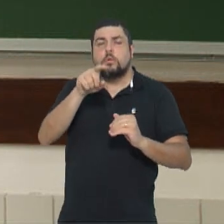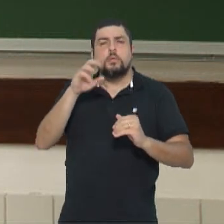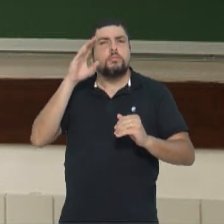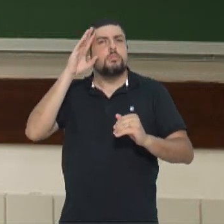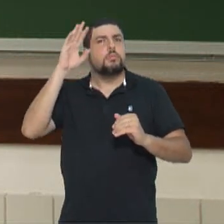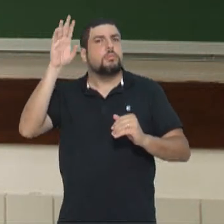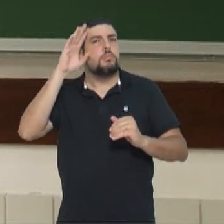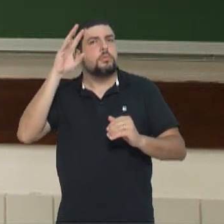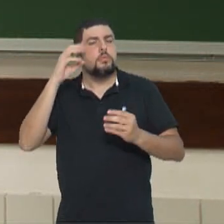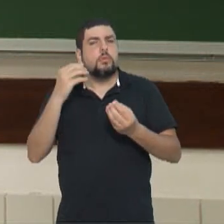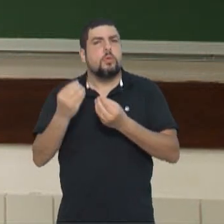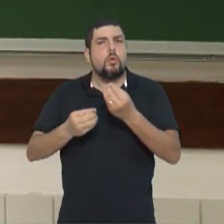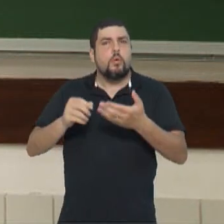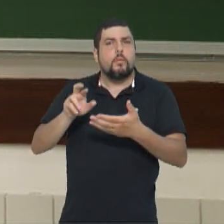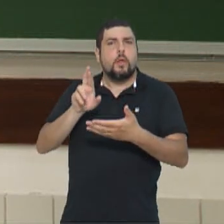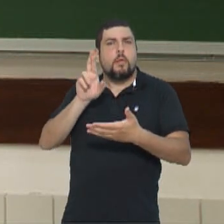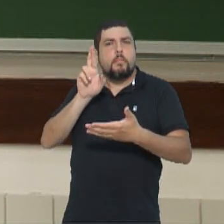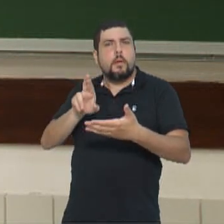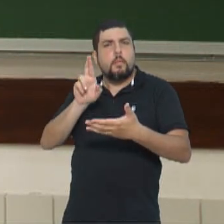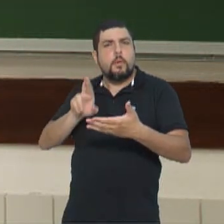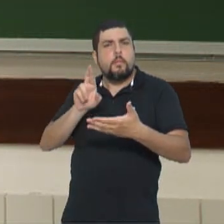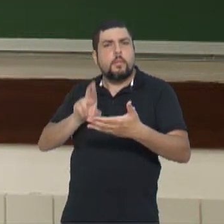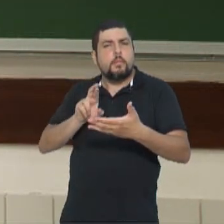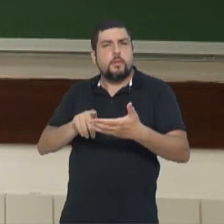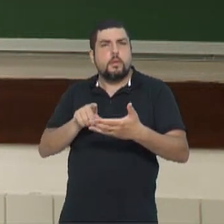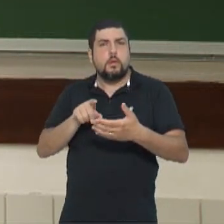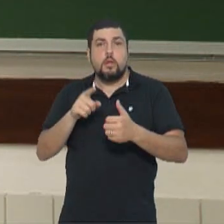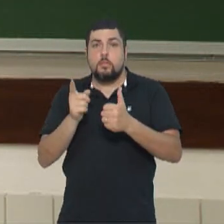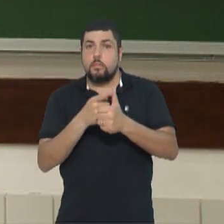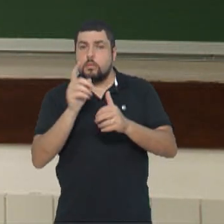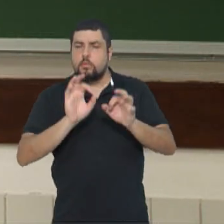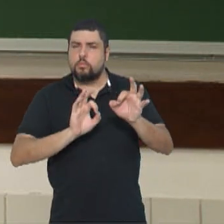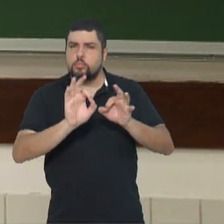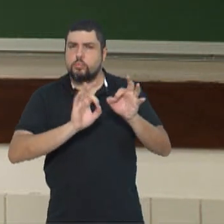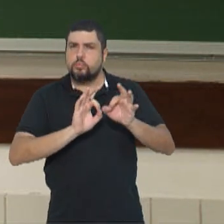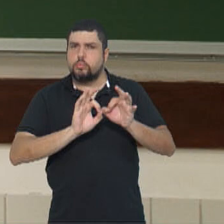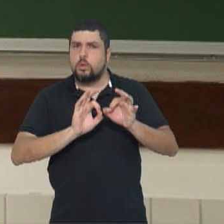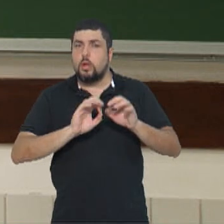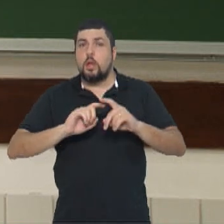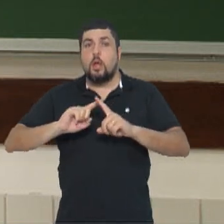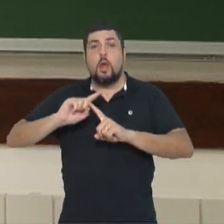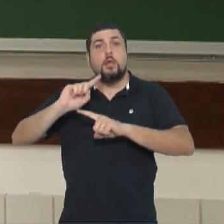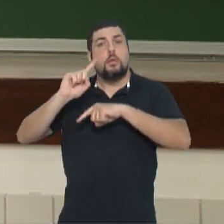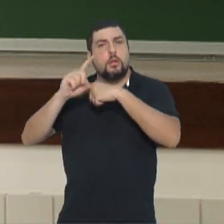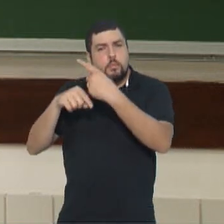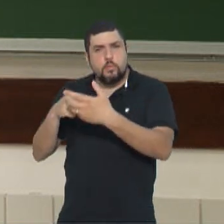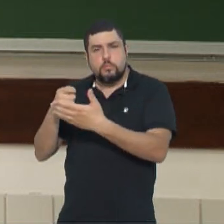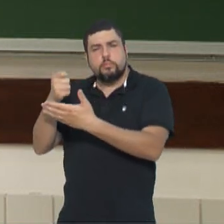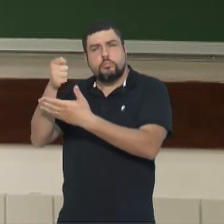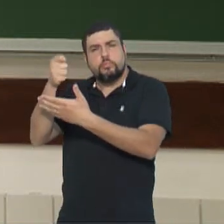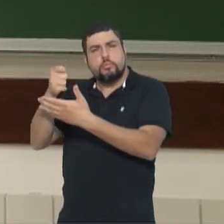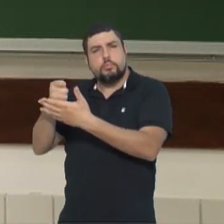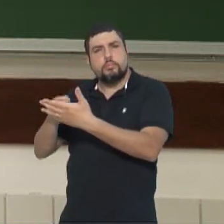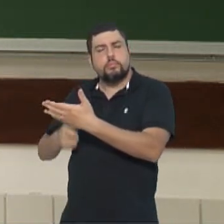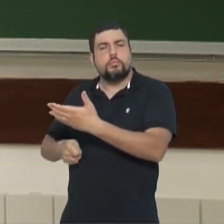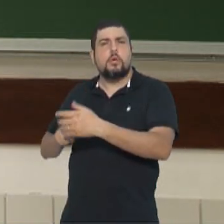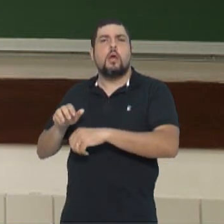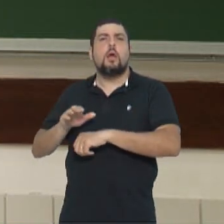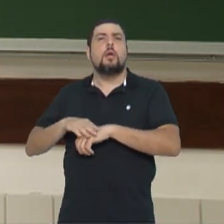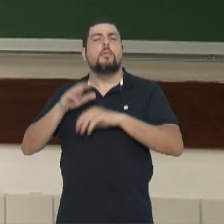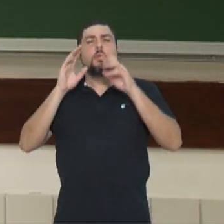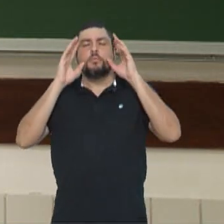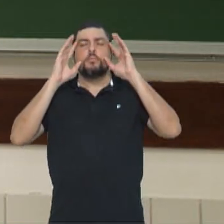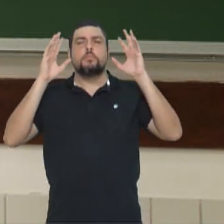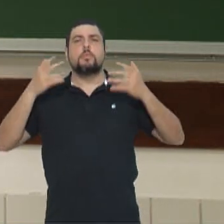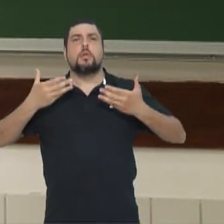já está sendo produzido nas suas ideias aí que estão sendo escritas. Depois fica mais fácil para você escrever o texto. Porque